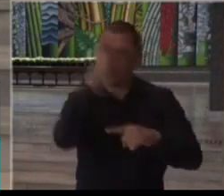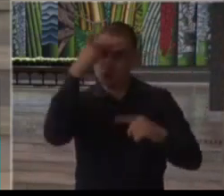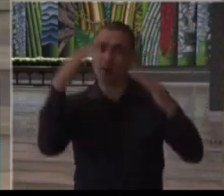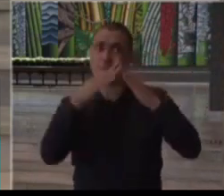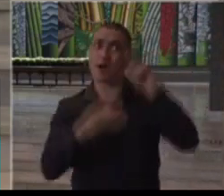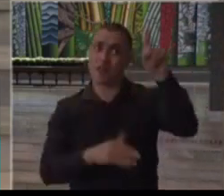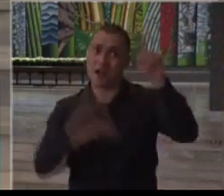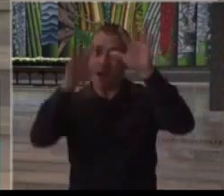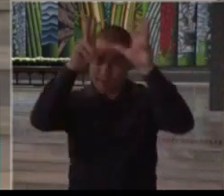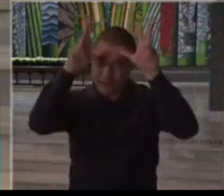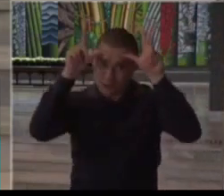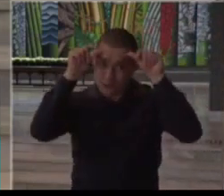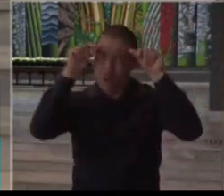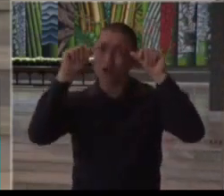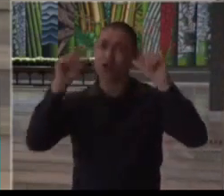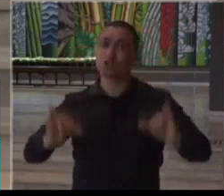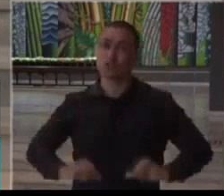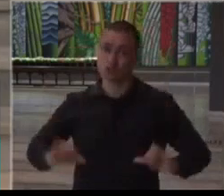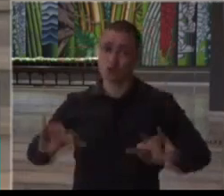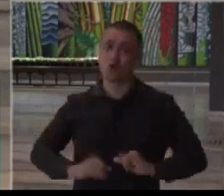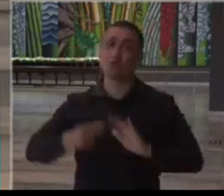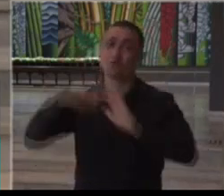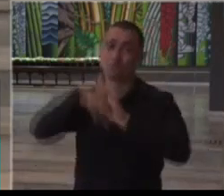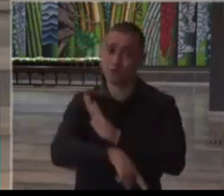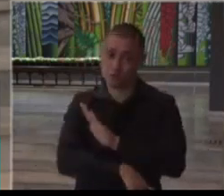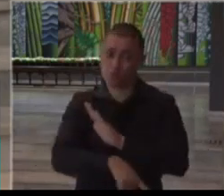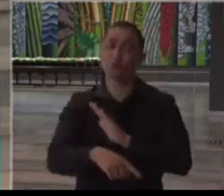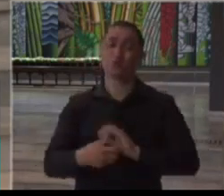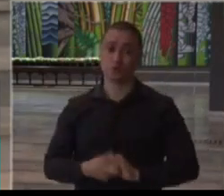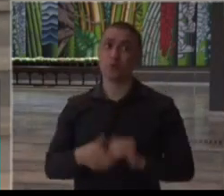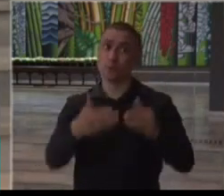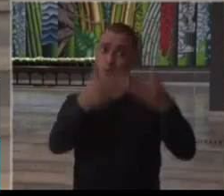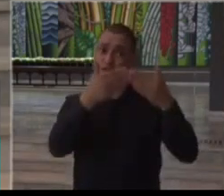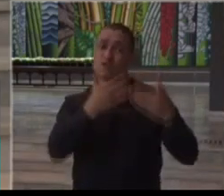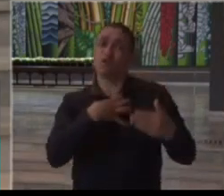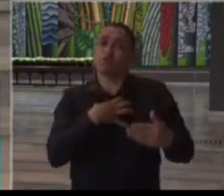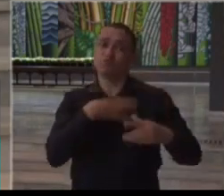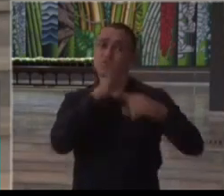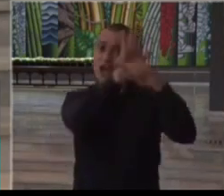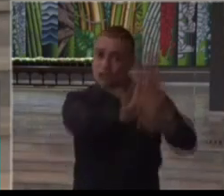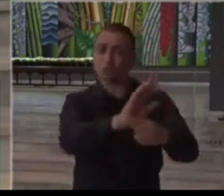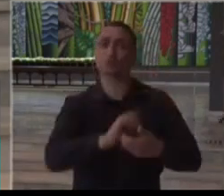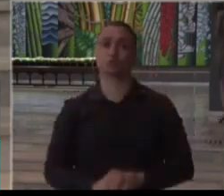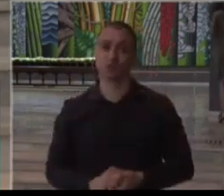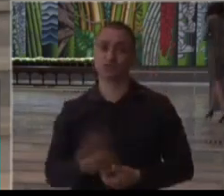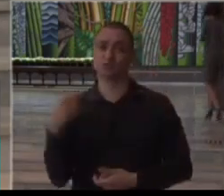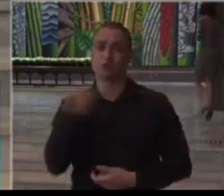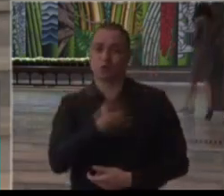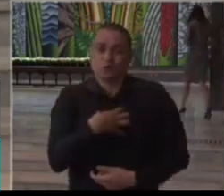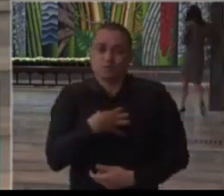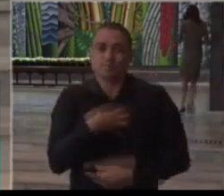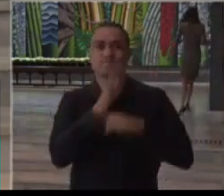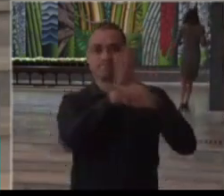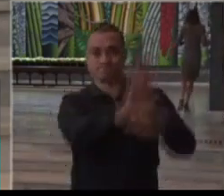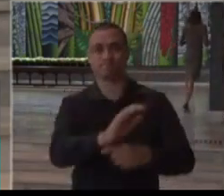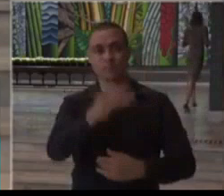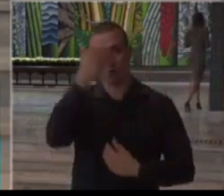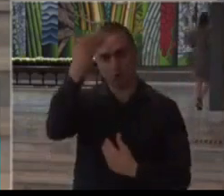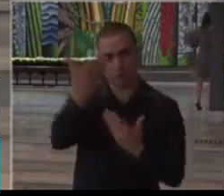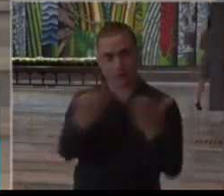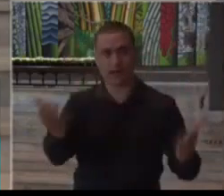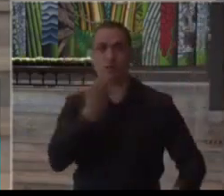os irmãos que estão no estado do Amazonas em profundo e dramático sofrimento nesse momento. Nossa solidariedade a